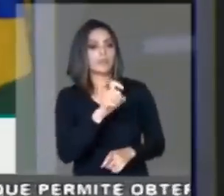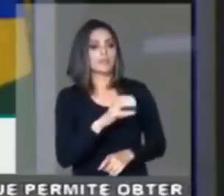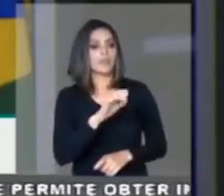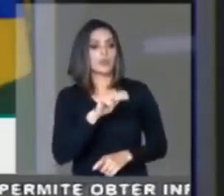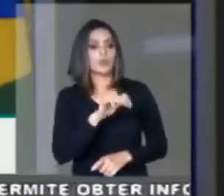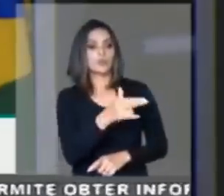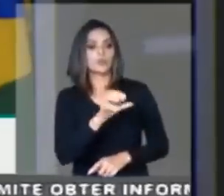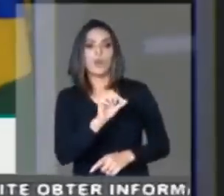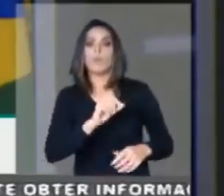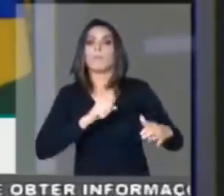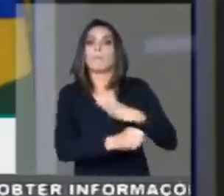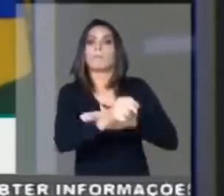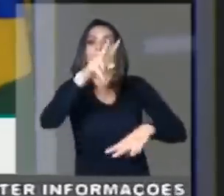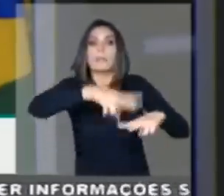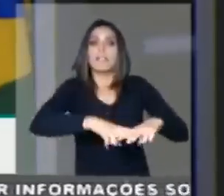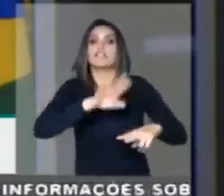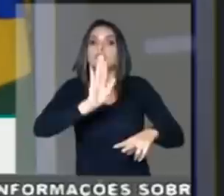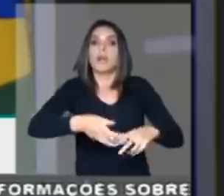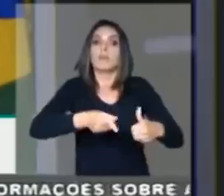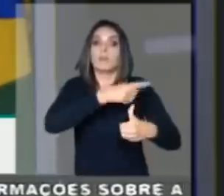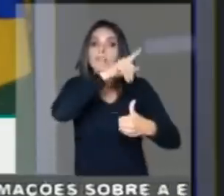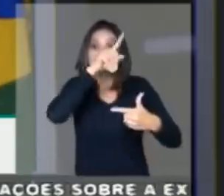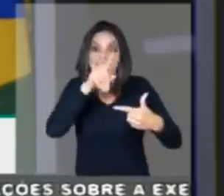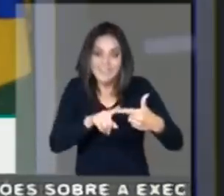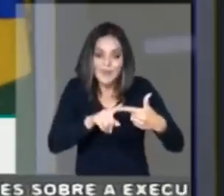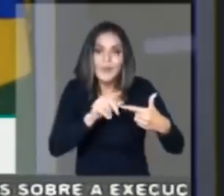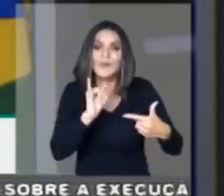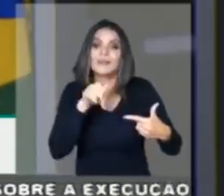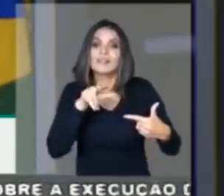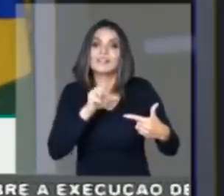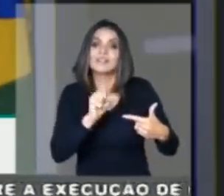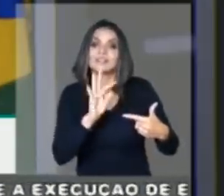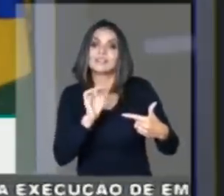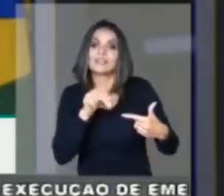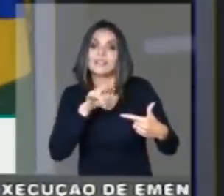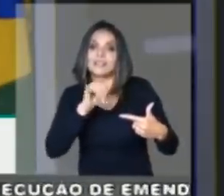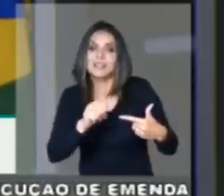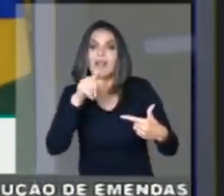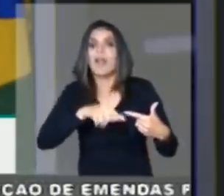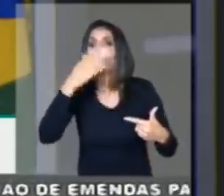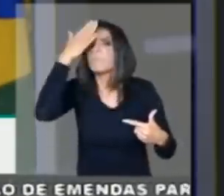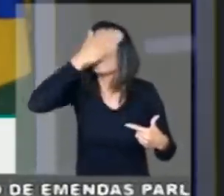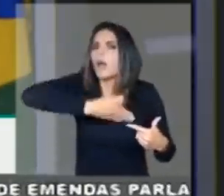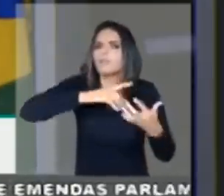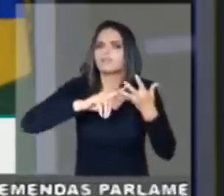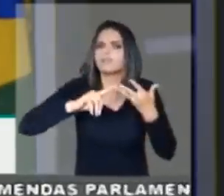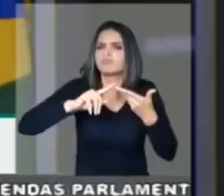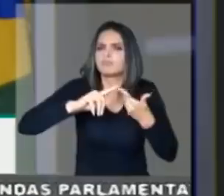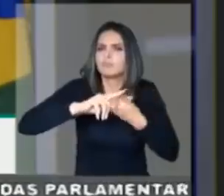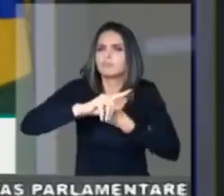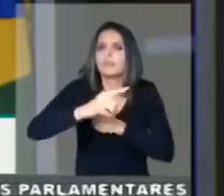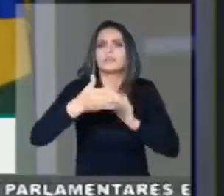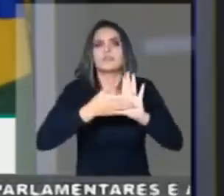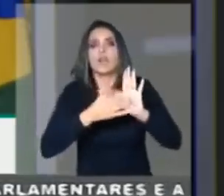a partir do esgotamento dos recursos em segunda instância, que, reforço, tratam das provas, tratam das matérias,